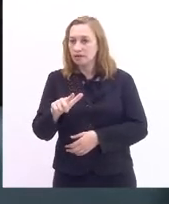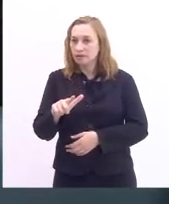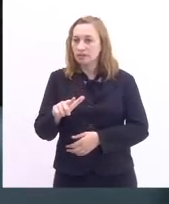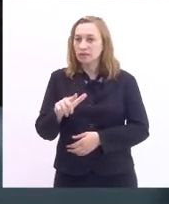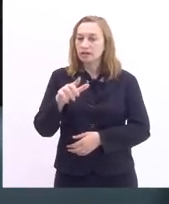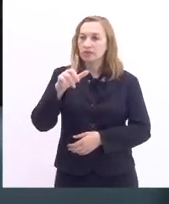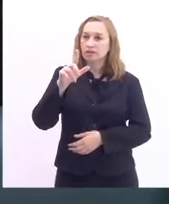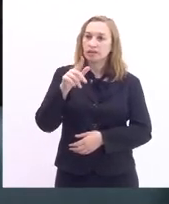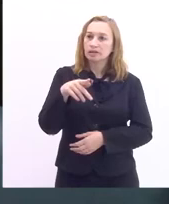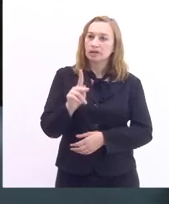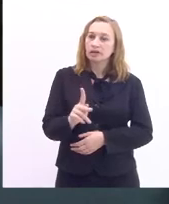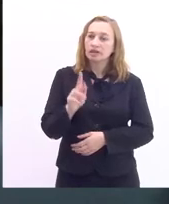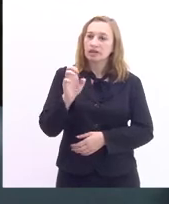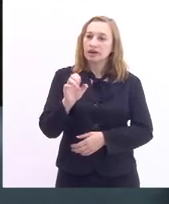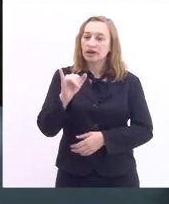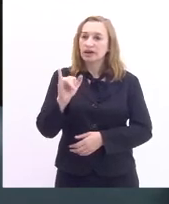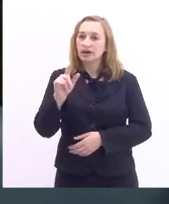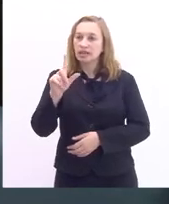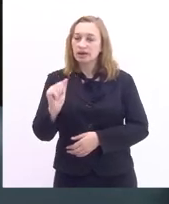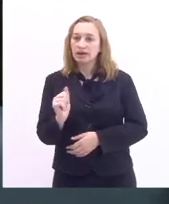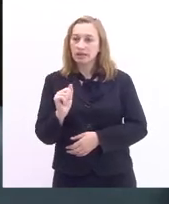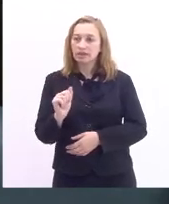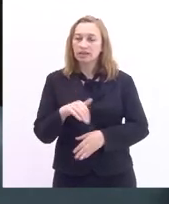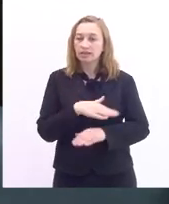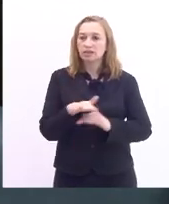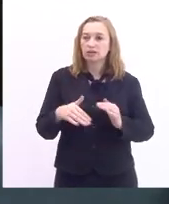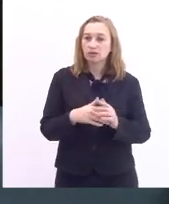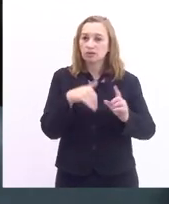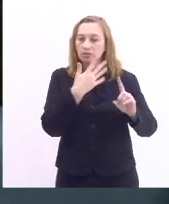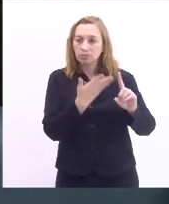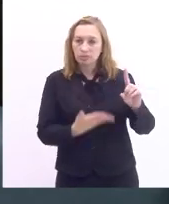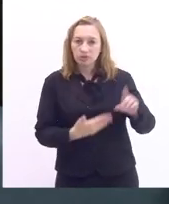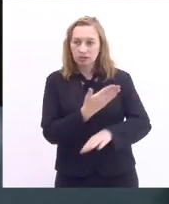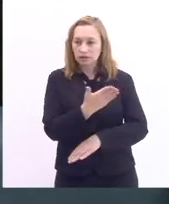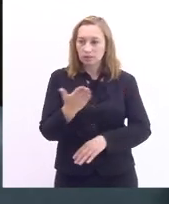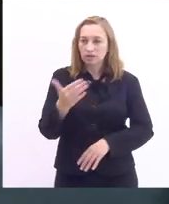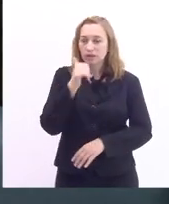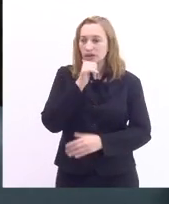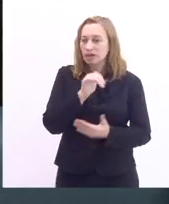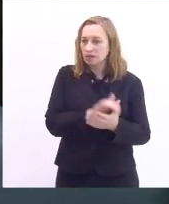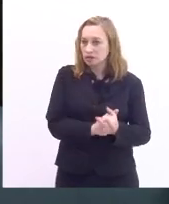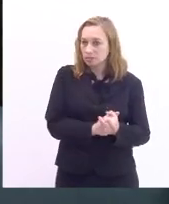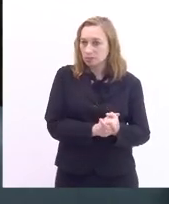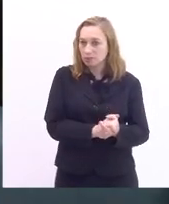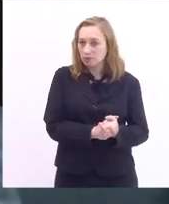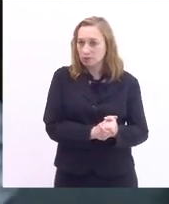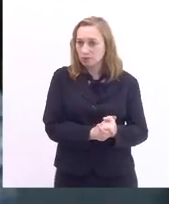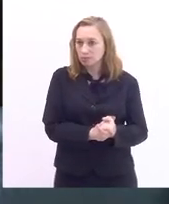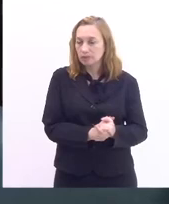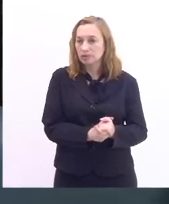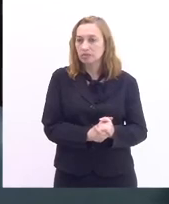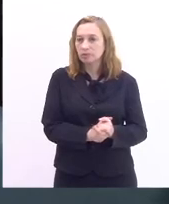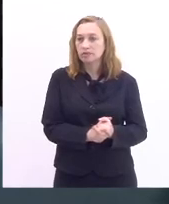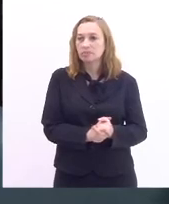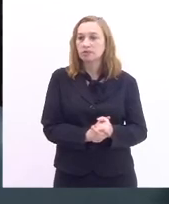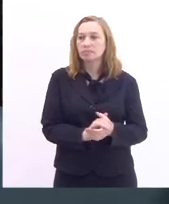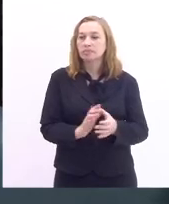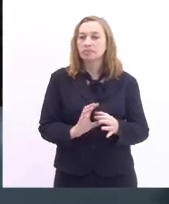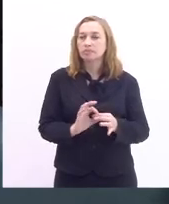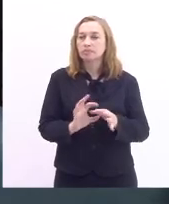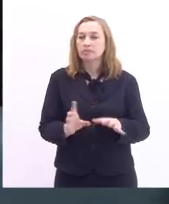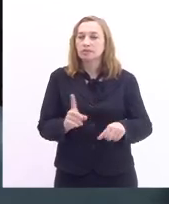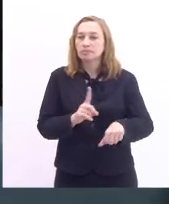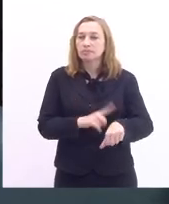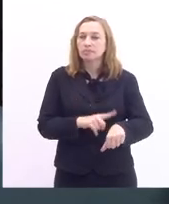Balbino e Keyla Vitória e a todas transmite a sua homenagem a todas as esposas que abriram mão de